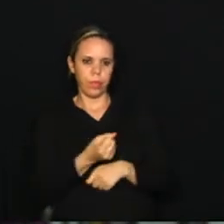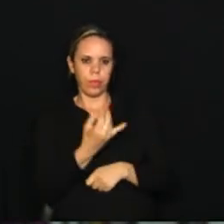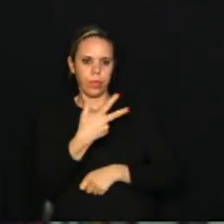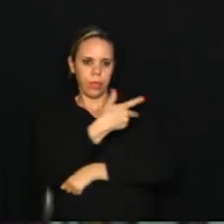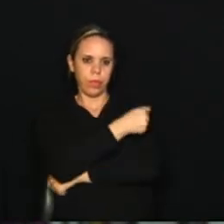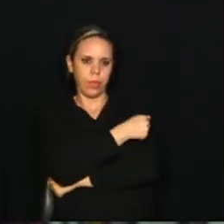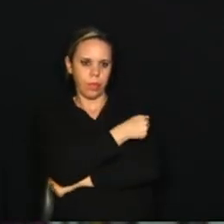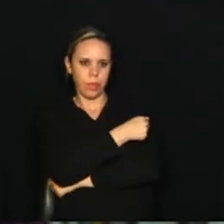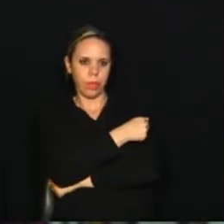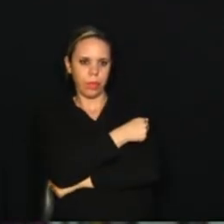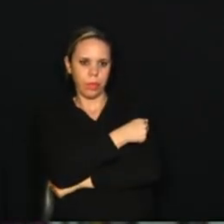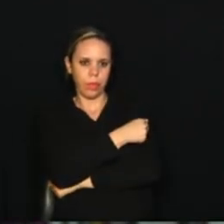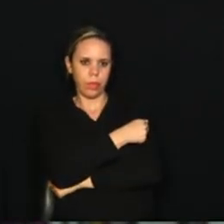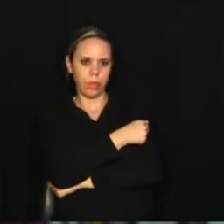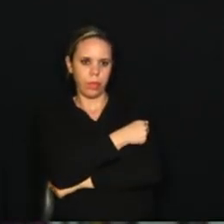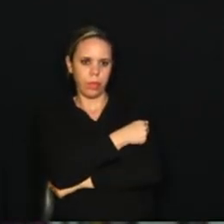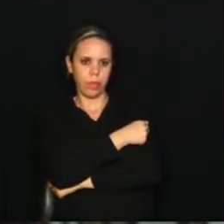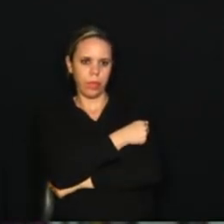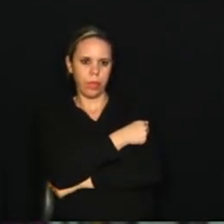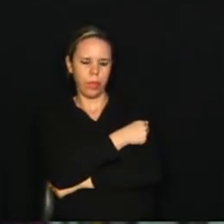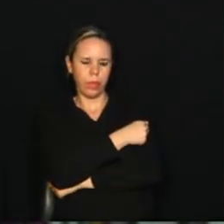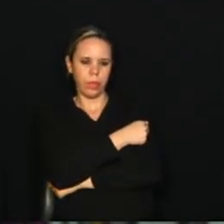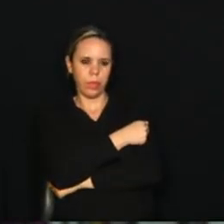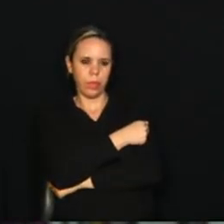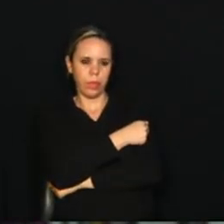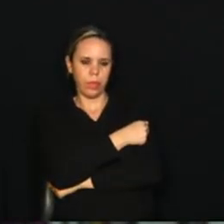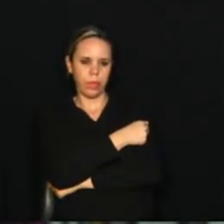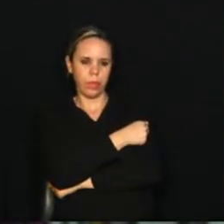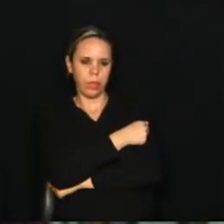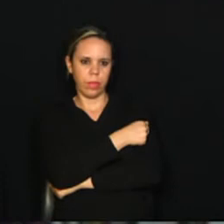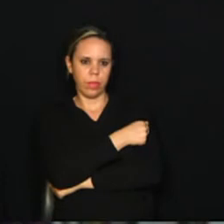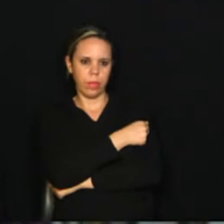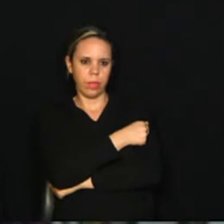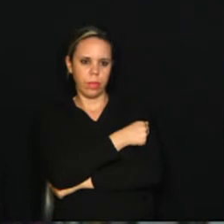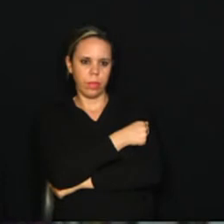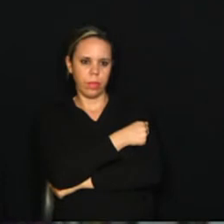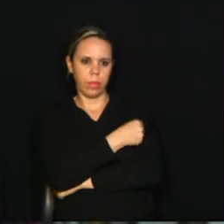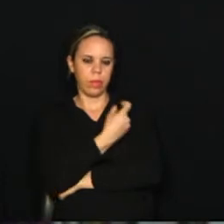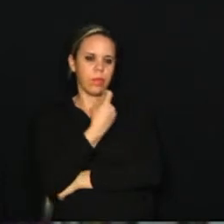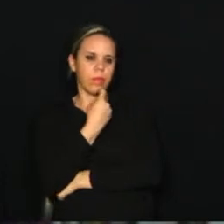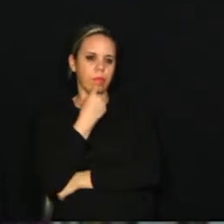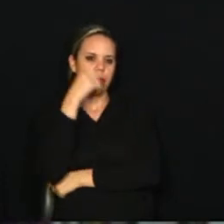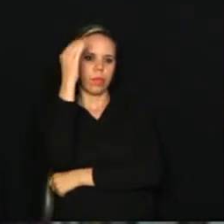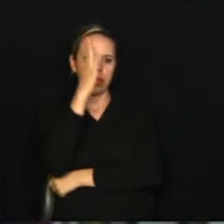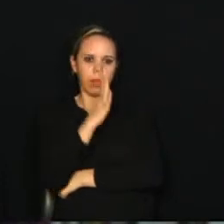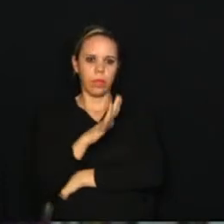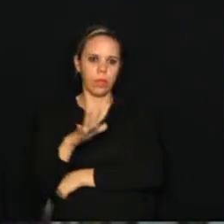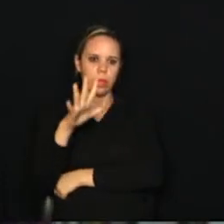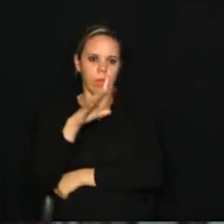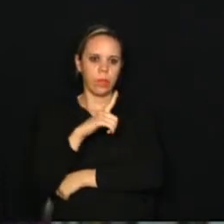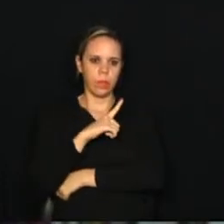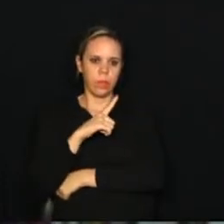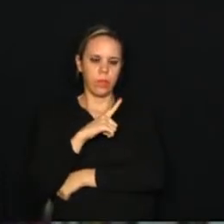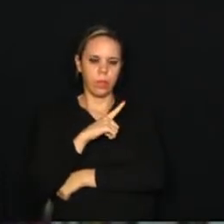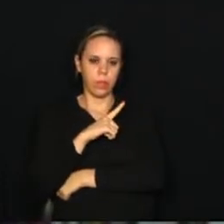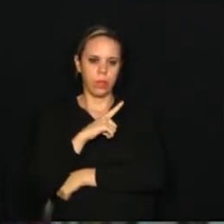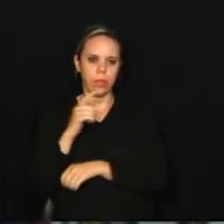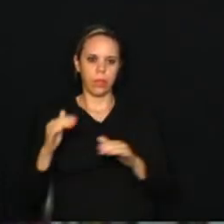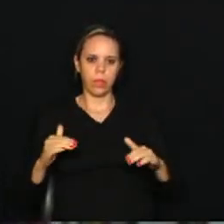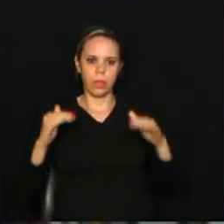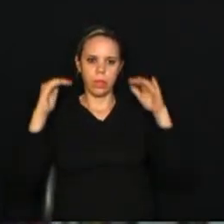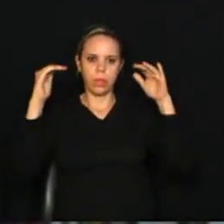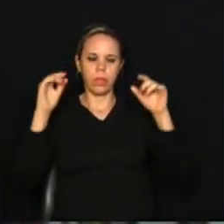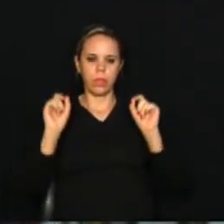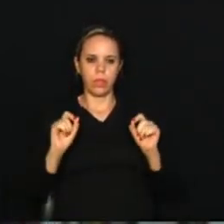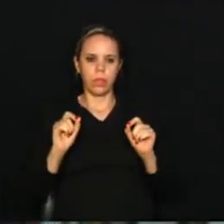vacinação, né, que Campinas e o Brasil inteiro possui é muito maior do